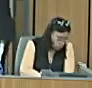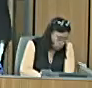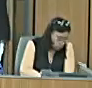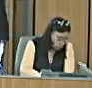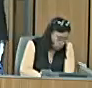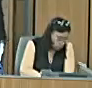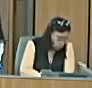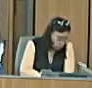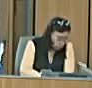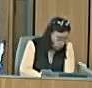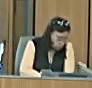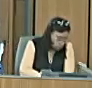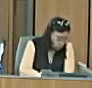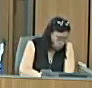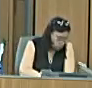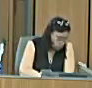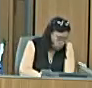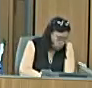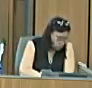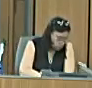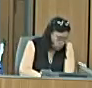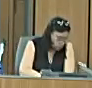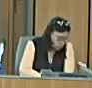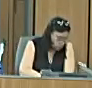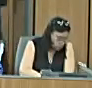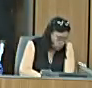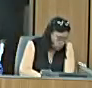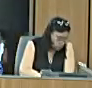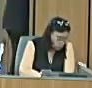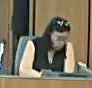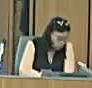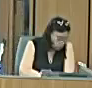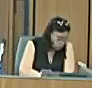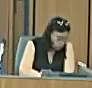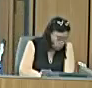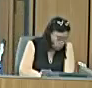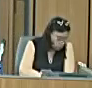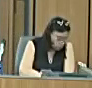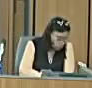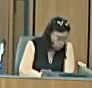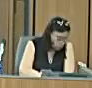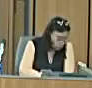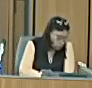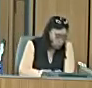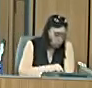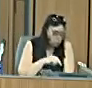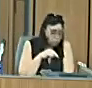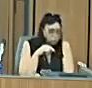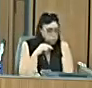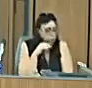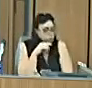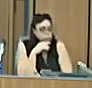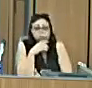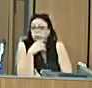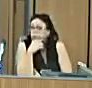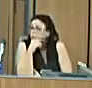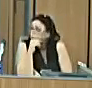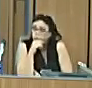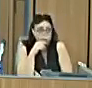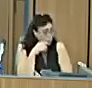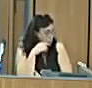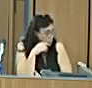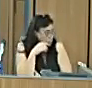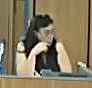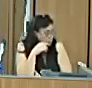categoria e você tem feito esse trabalho tão citado de parabéns por representar bem a associação junto com o sindicato